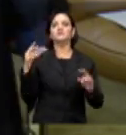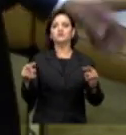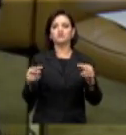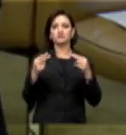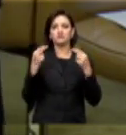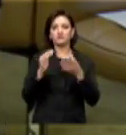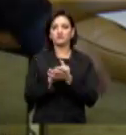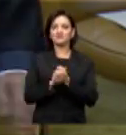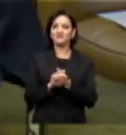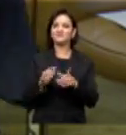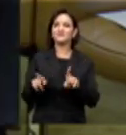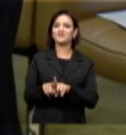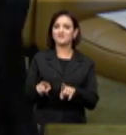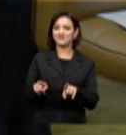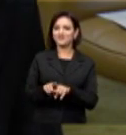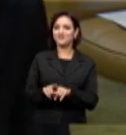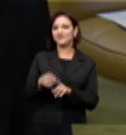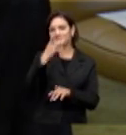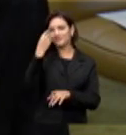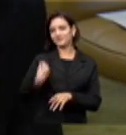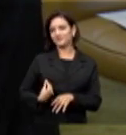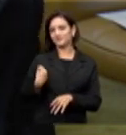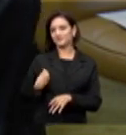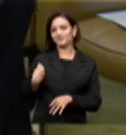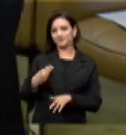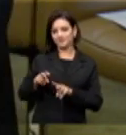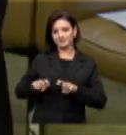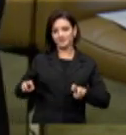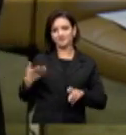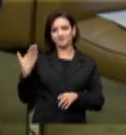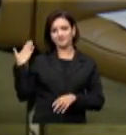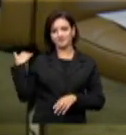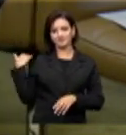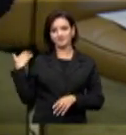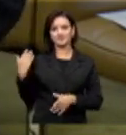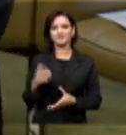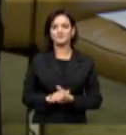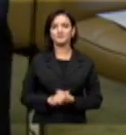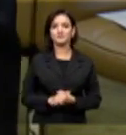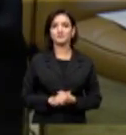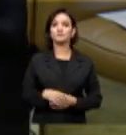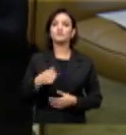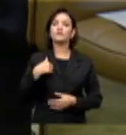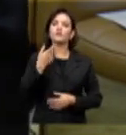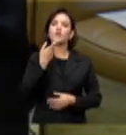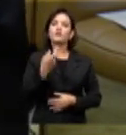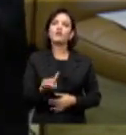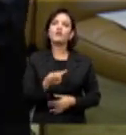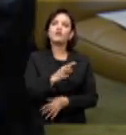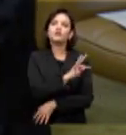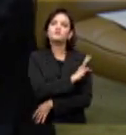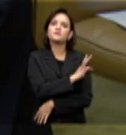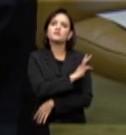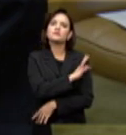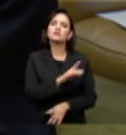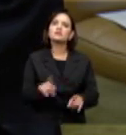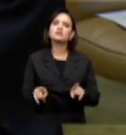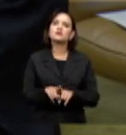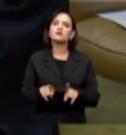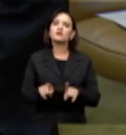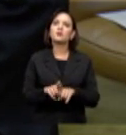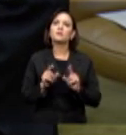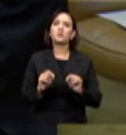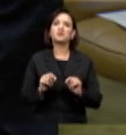meus colegas e minhas colegas aqui atrás. A minha fala vai ser uma fala técnica e também uma fala